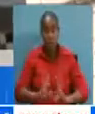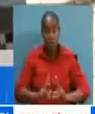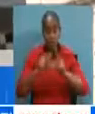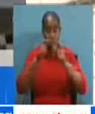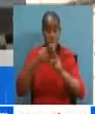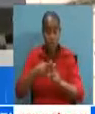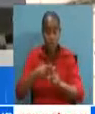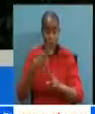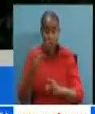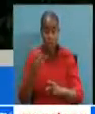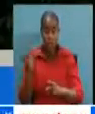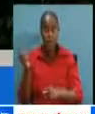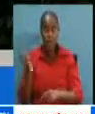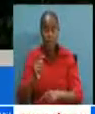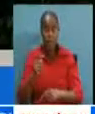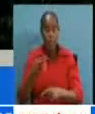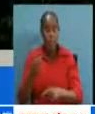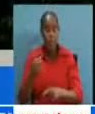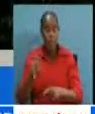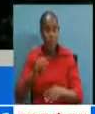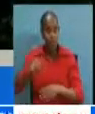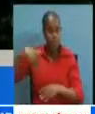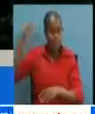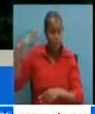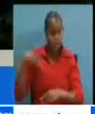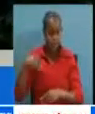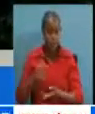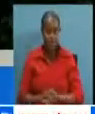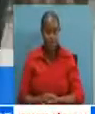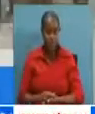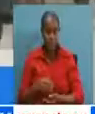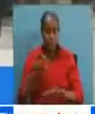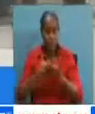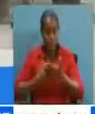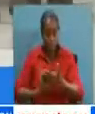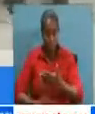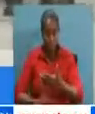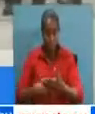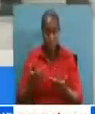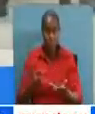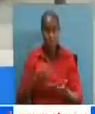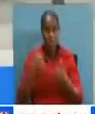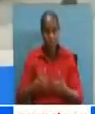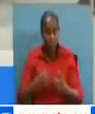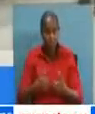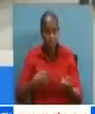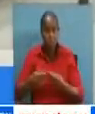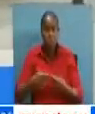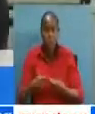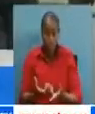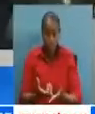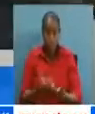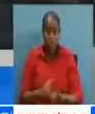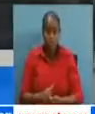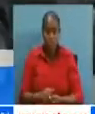face ao trimestre homólogo o documento destaca conjuntura econômica favorável no comércio em estabelecimentos